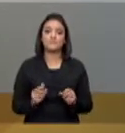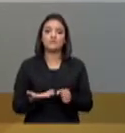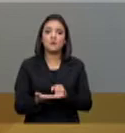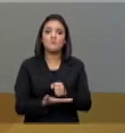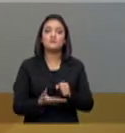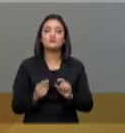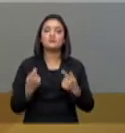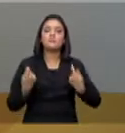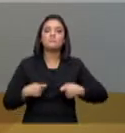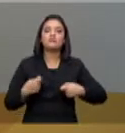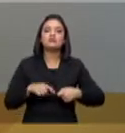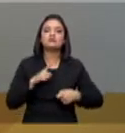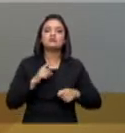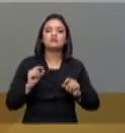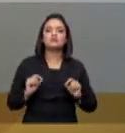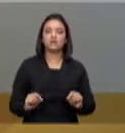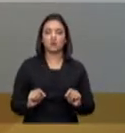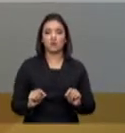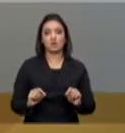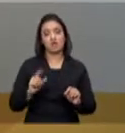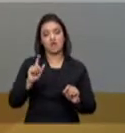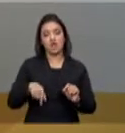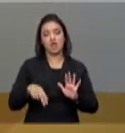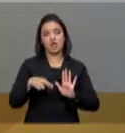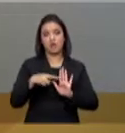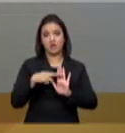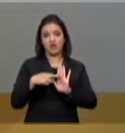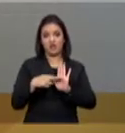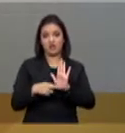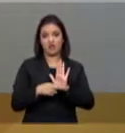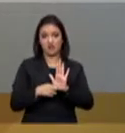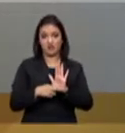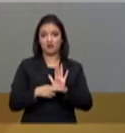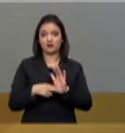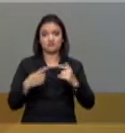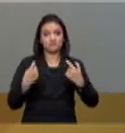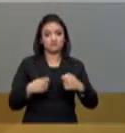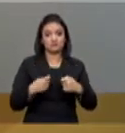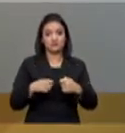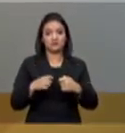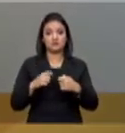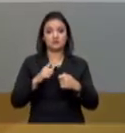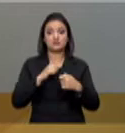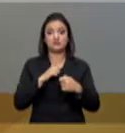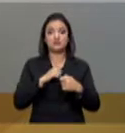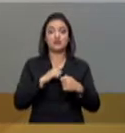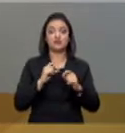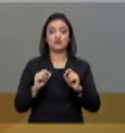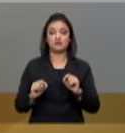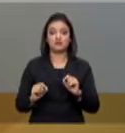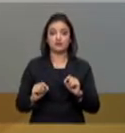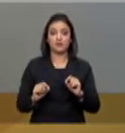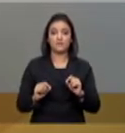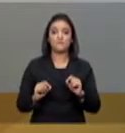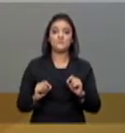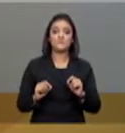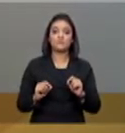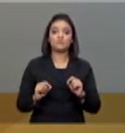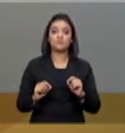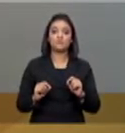uma simetria, que é um critério criado pretorianamente, como se sabe, e que